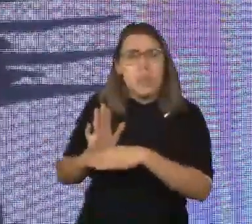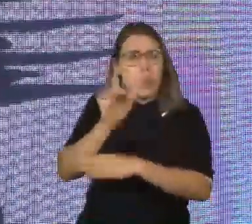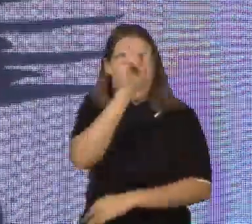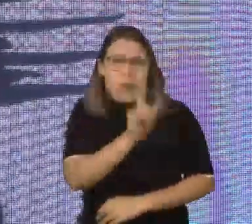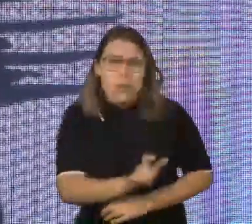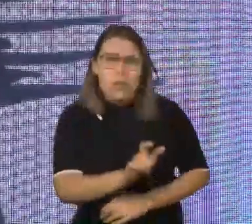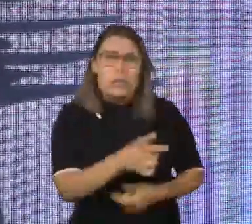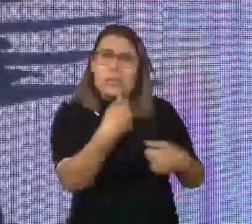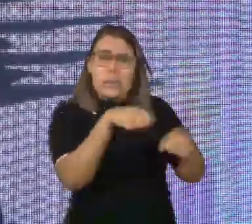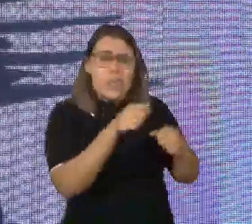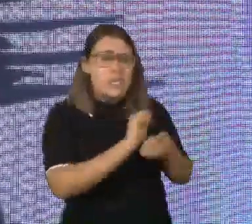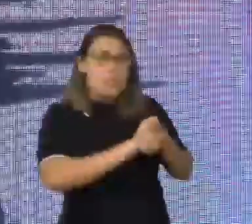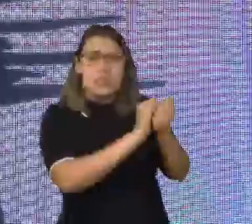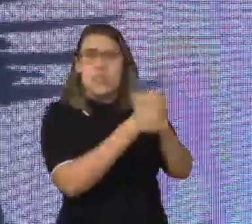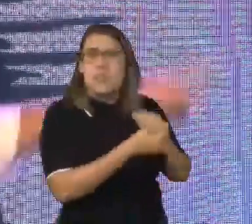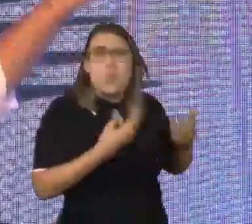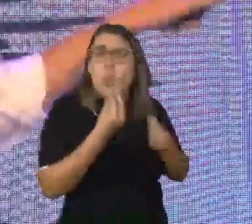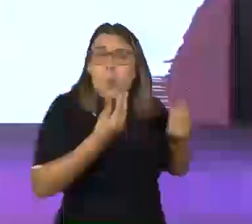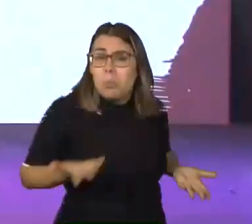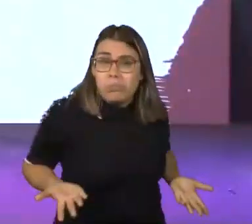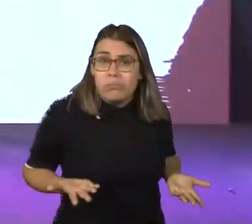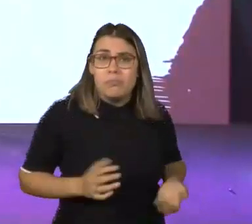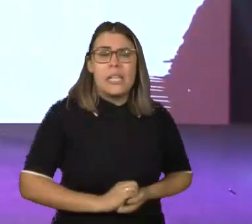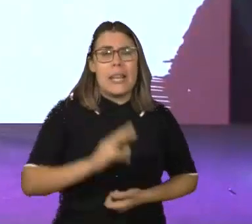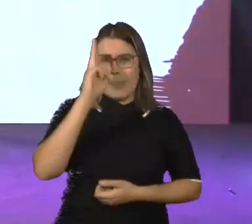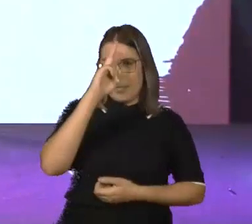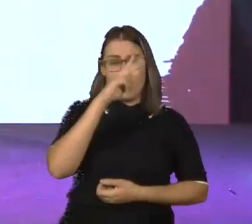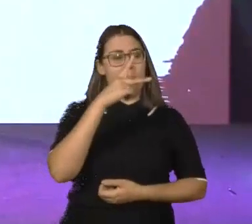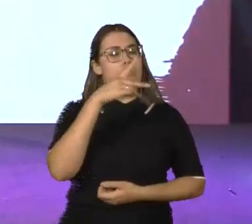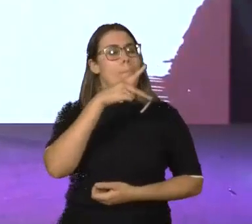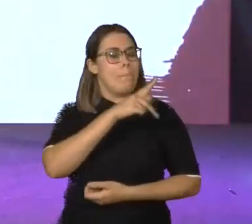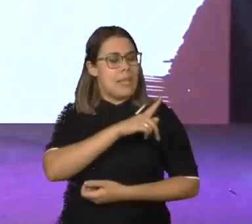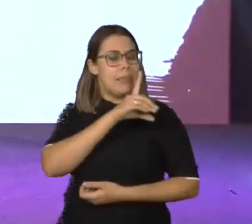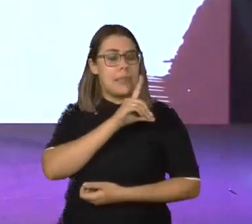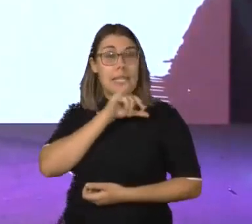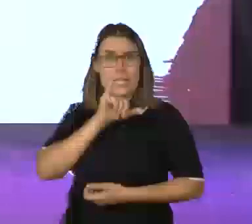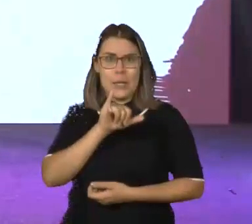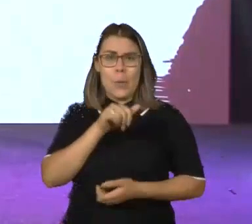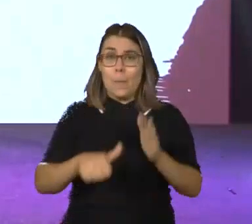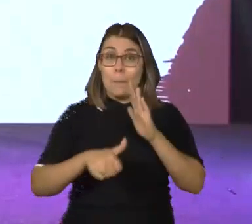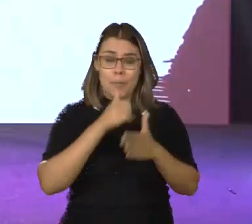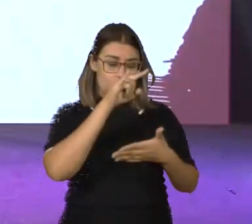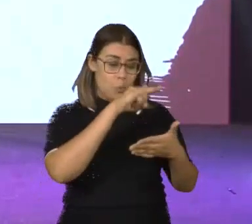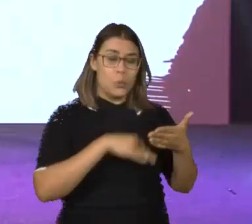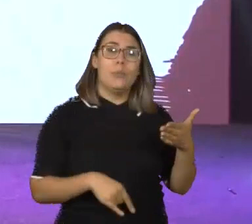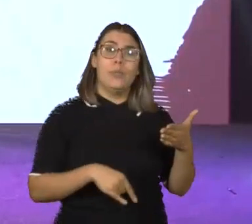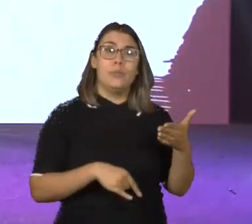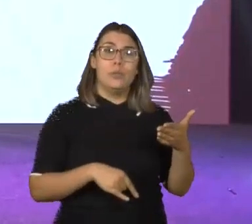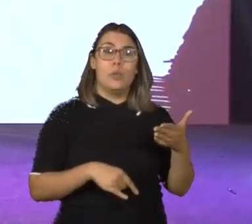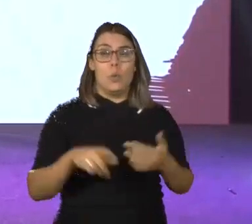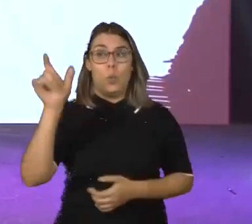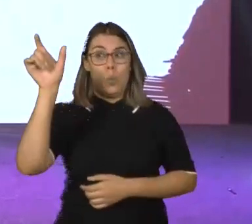aluno com uma necessidade específica? Lembra do PDI? Lembra daquele documento que é a primeira coisa que a gente tem que fazer?